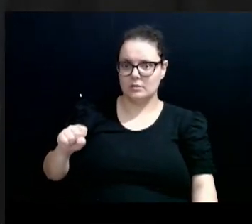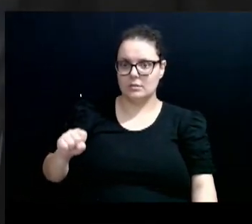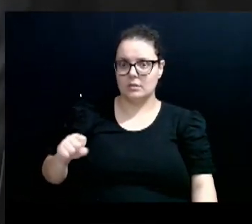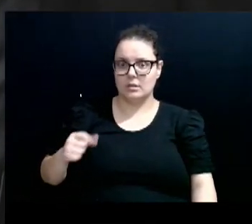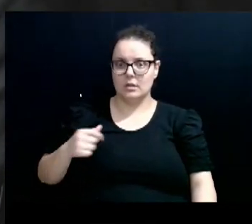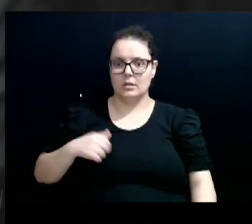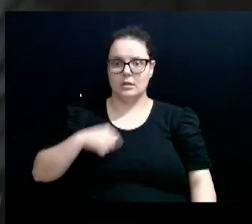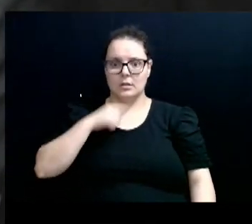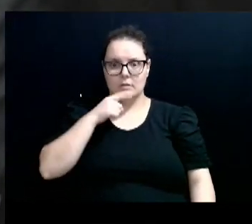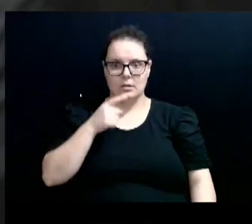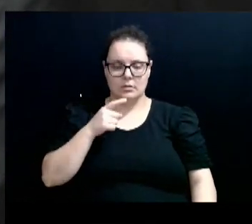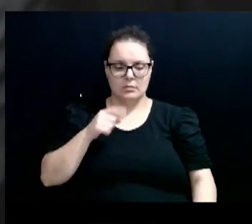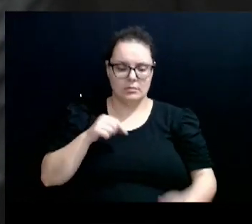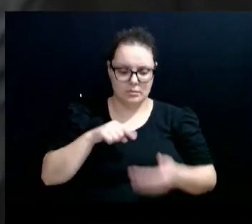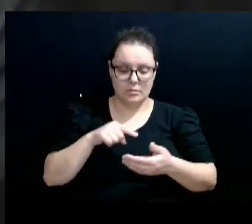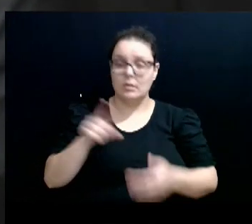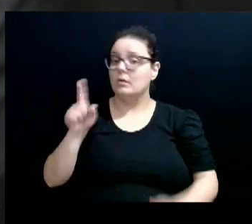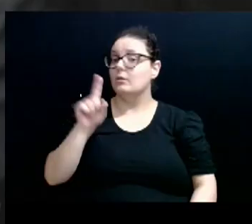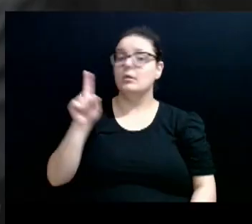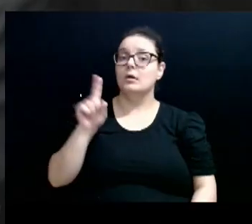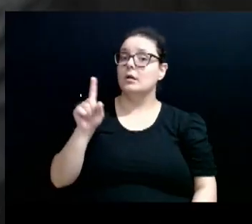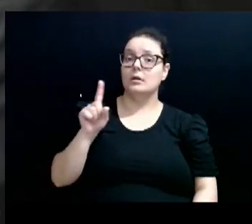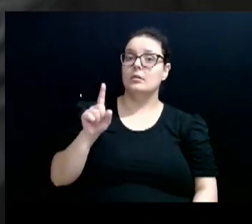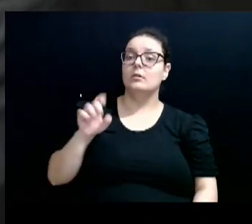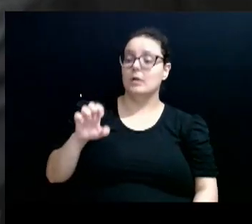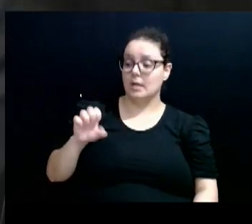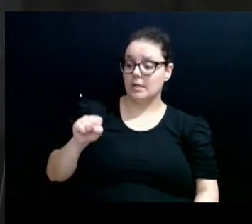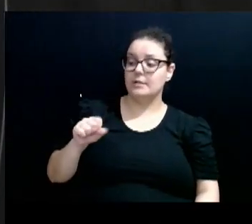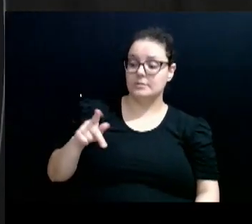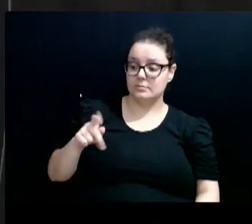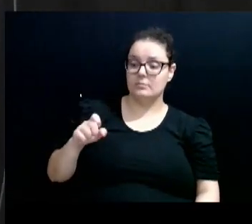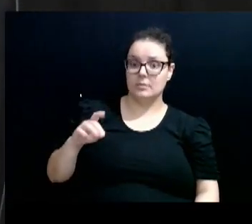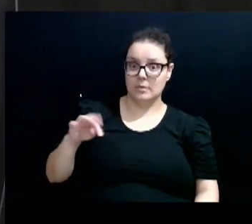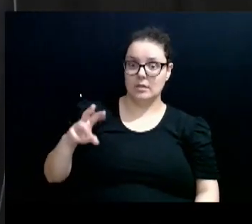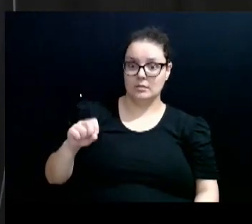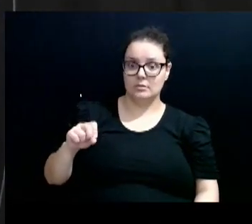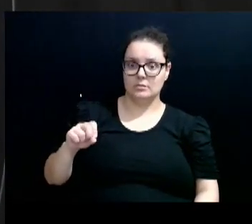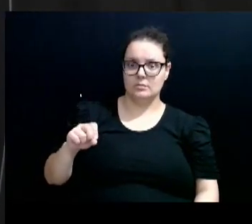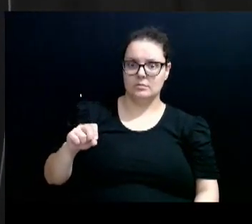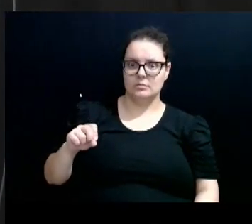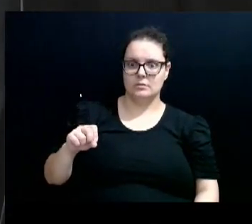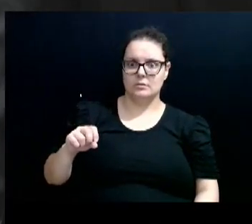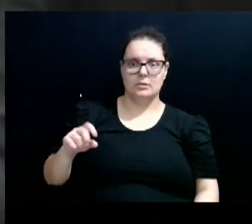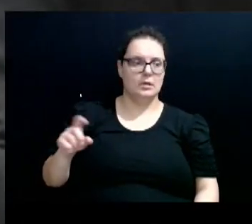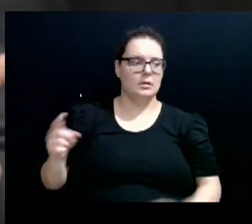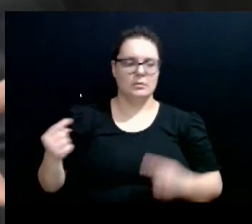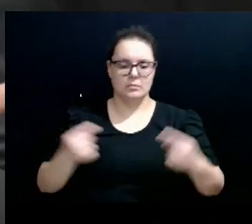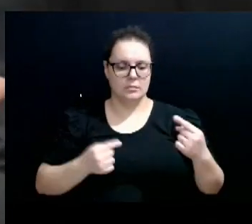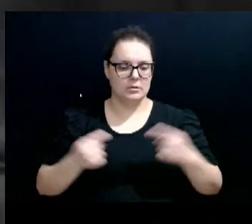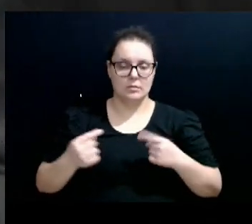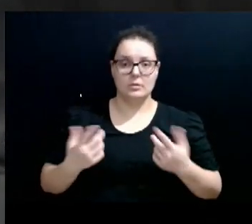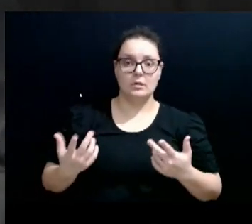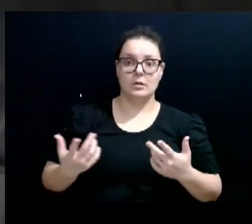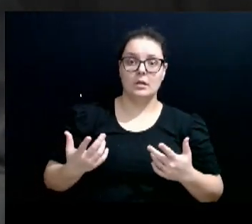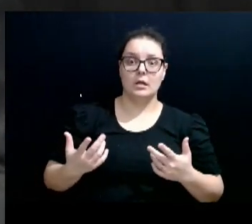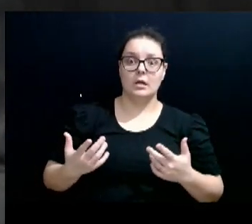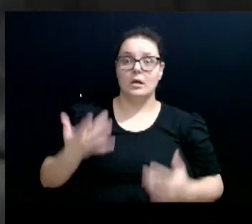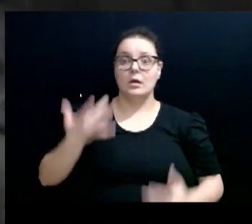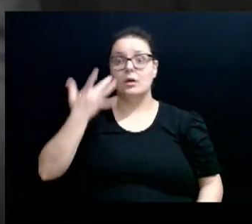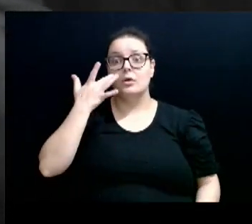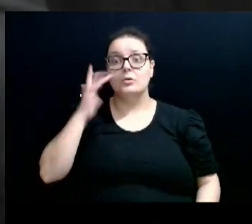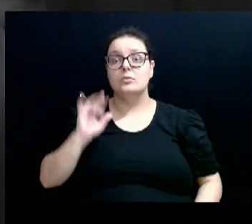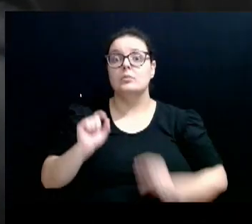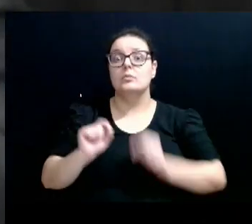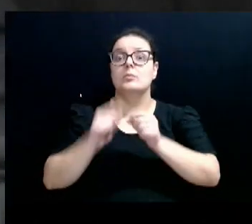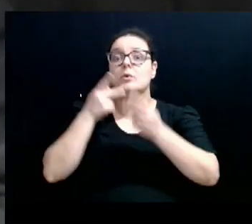olhei, não. É espectros. Espectros. Aí, não, a gente nem sabia do que estava falando. Sim.